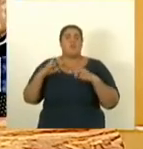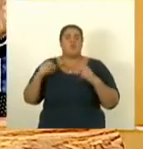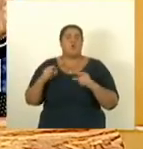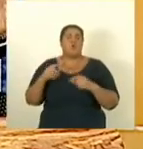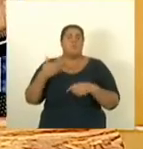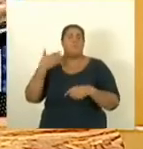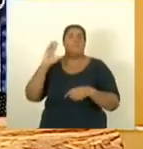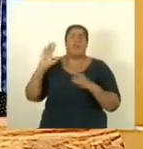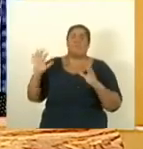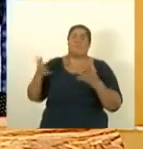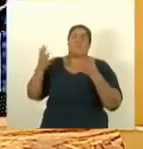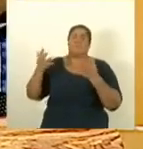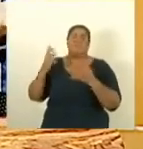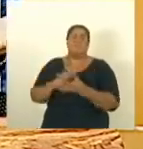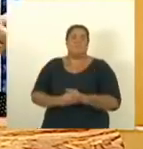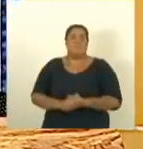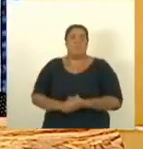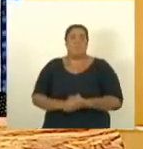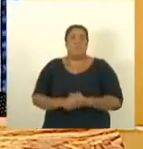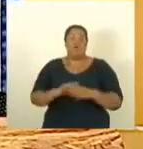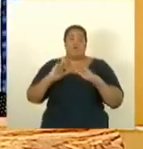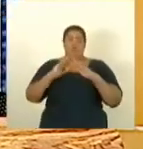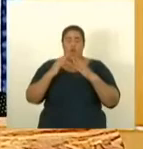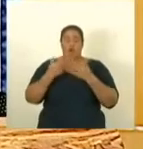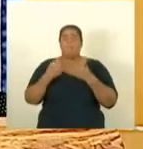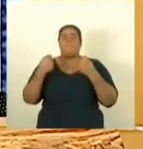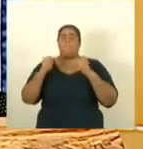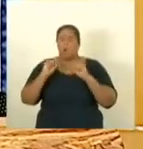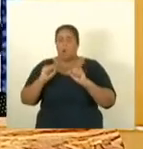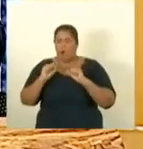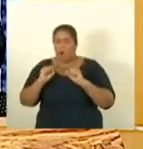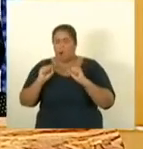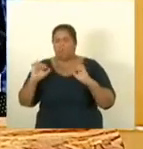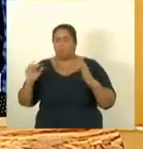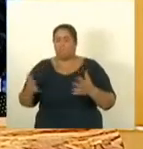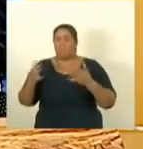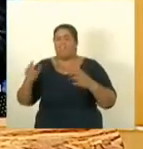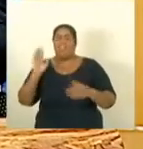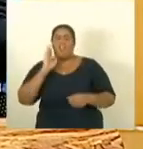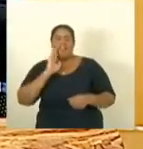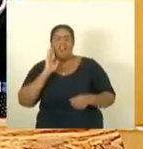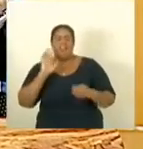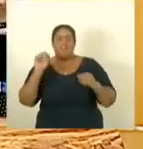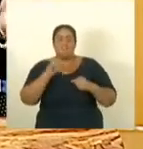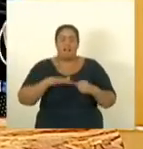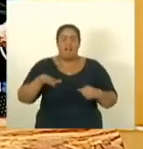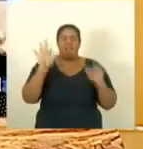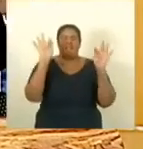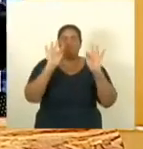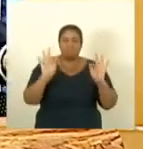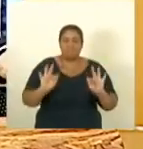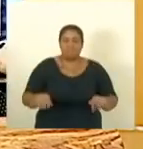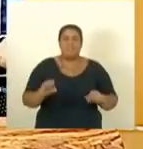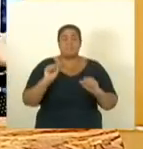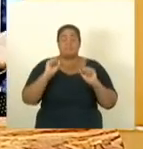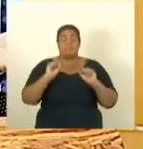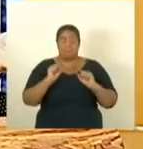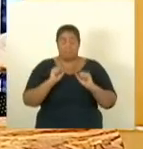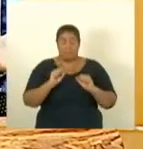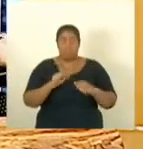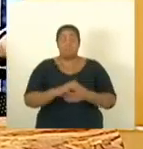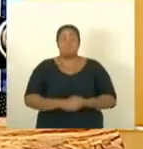Escola pode ser, sim, mais atrativa, a escola pode ser um ambiente alegre, pode ser um ambiente acolhedor, e deve